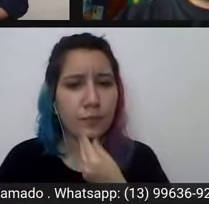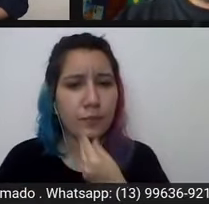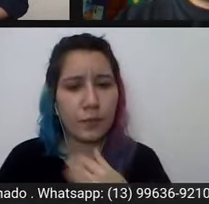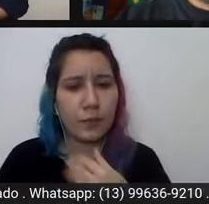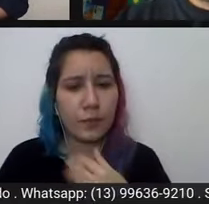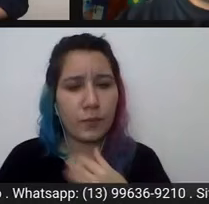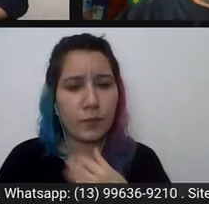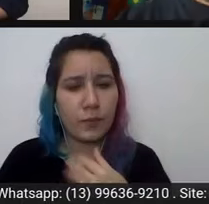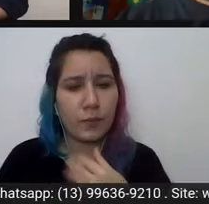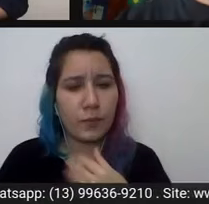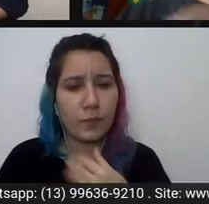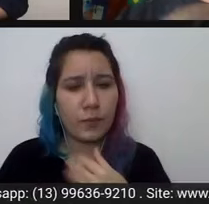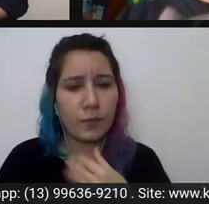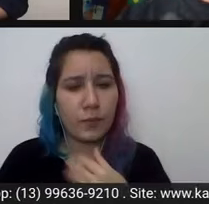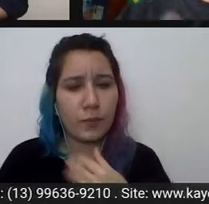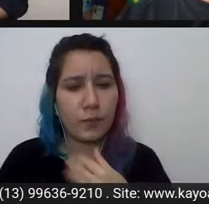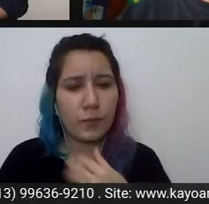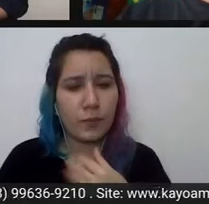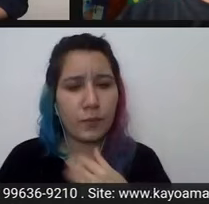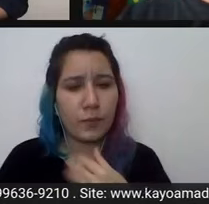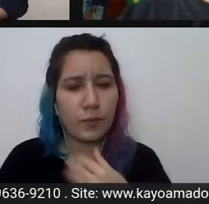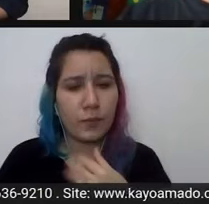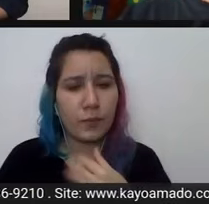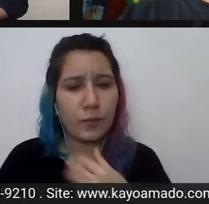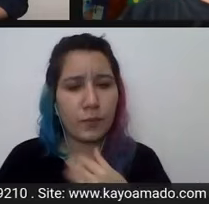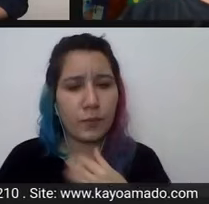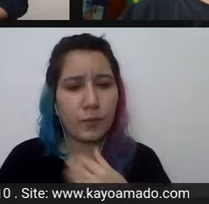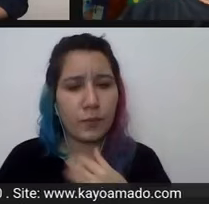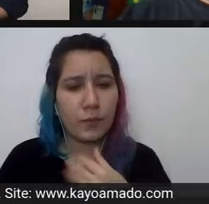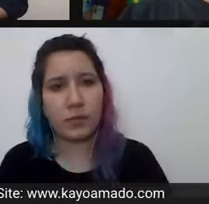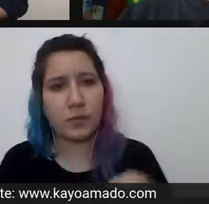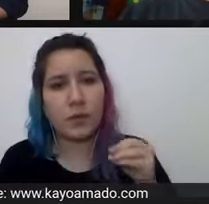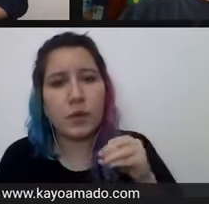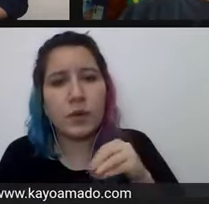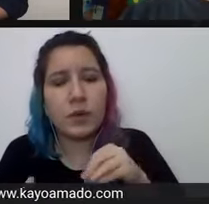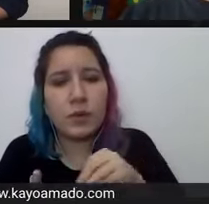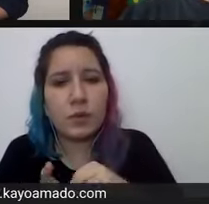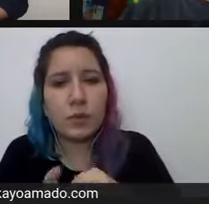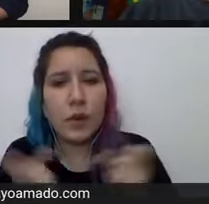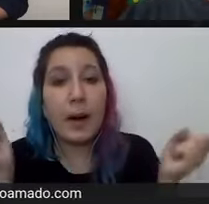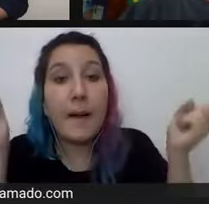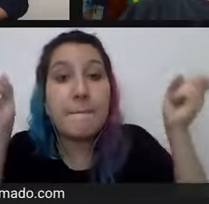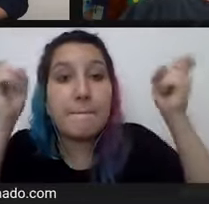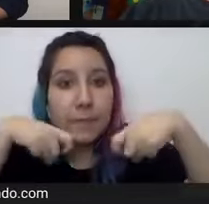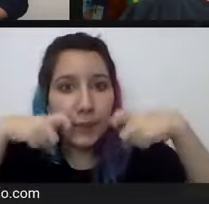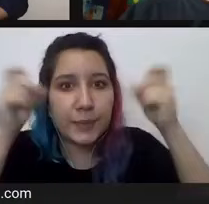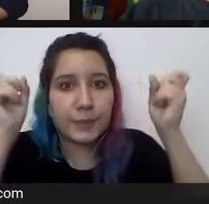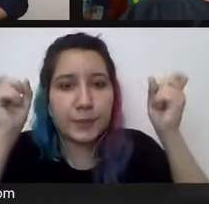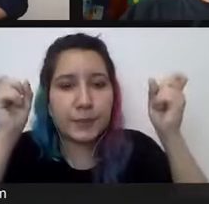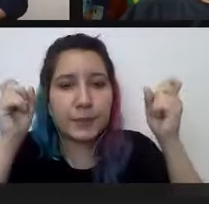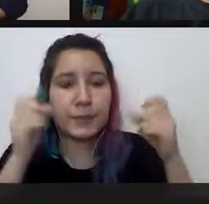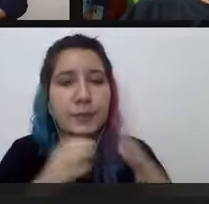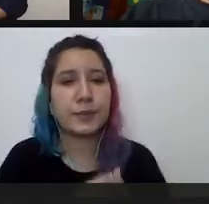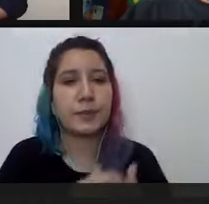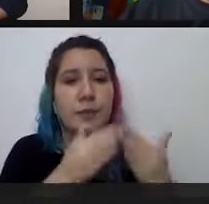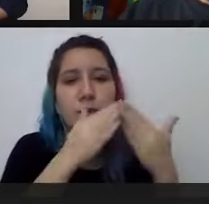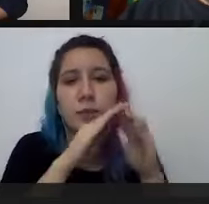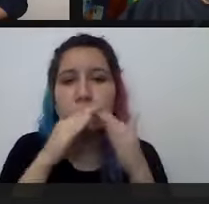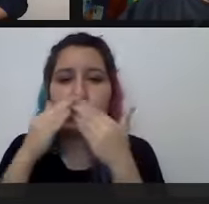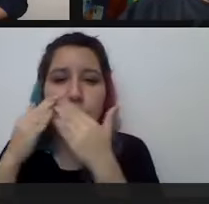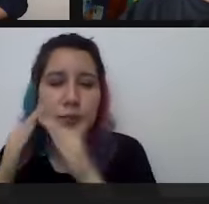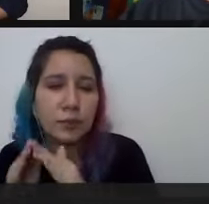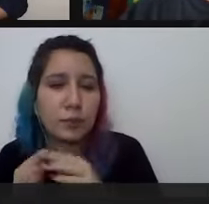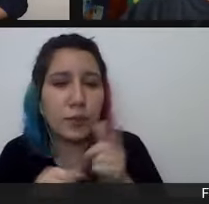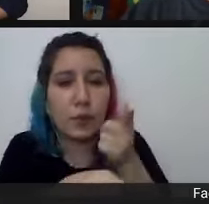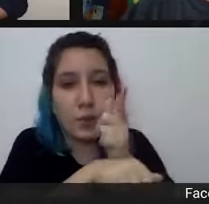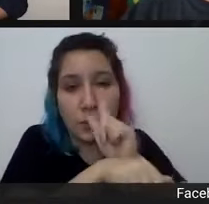são as pessoas. E é isso que a gente vem trabalhando ao longo dos anos. E fazendo o quê? Capacitando essas comunidades para ter a sua autogestão,